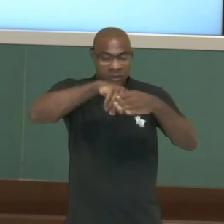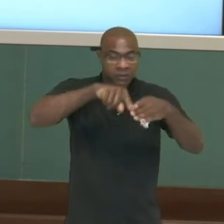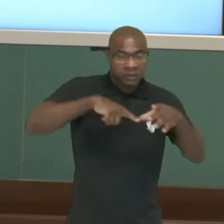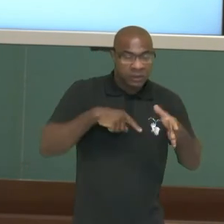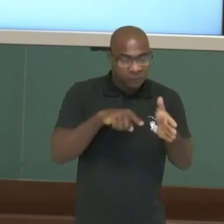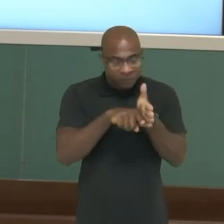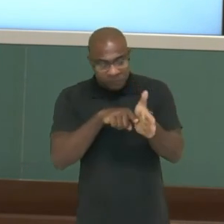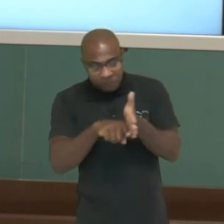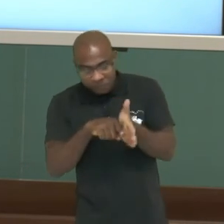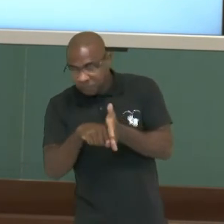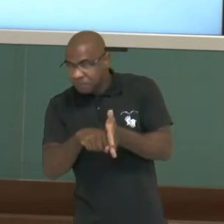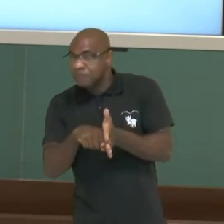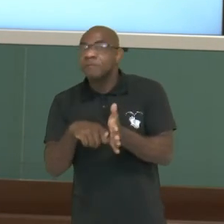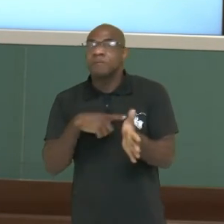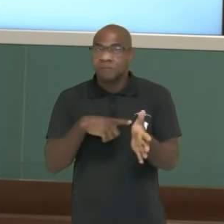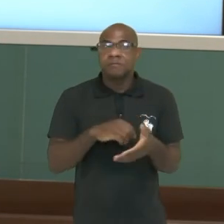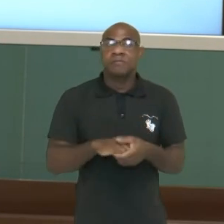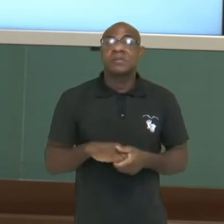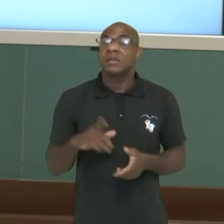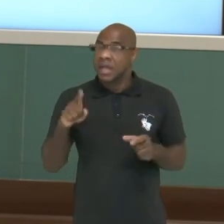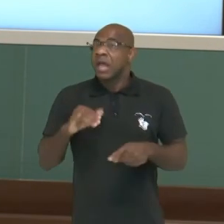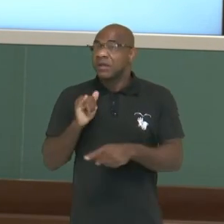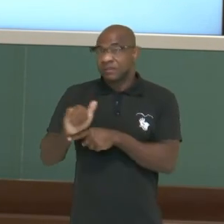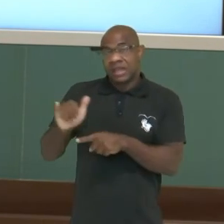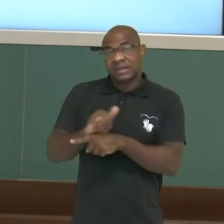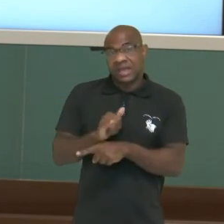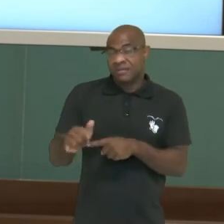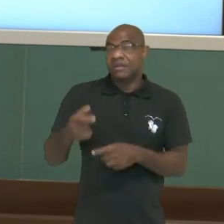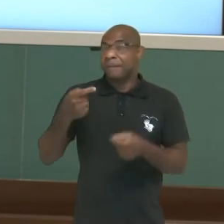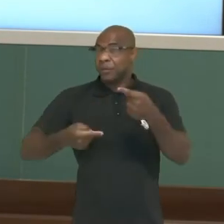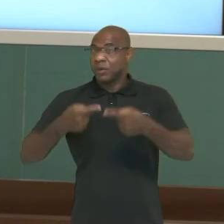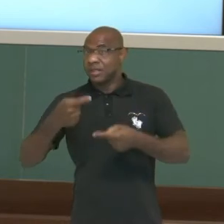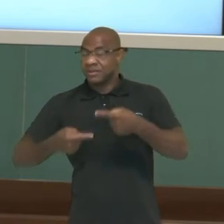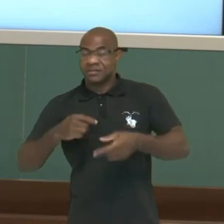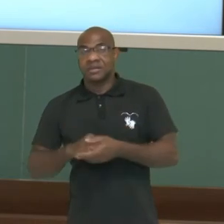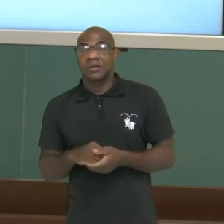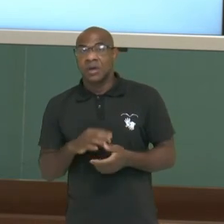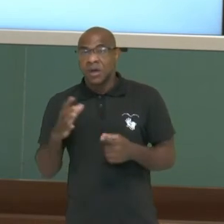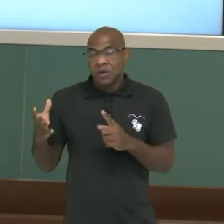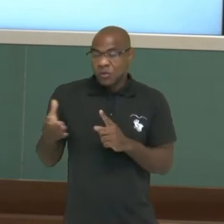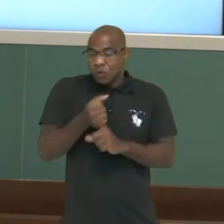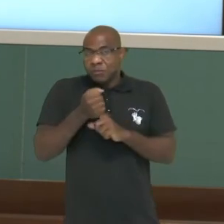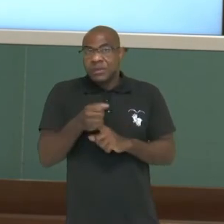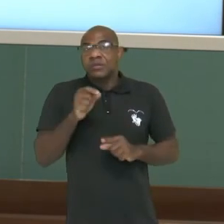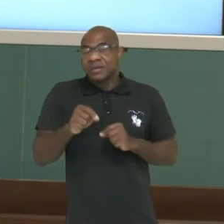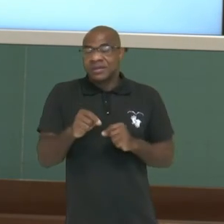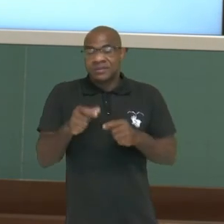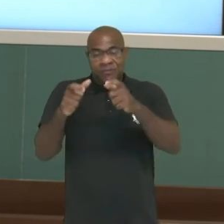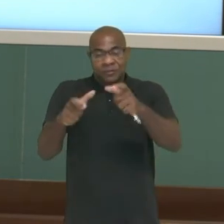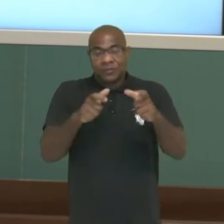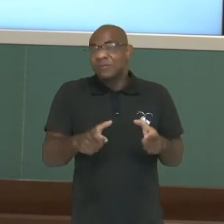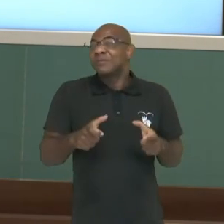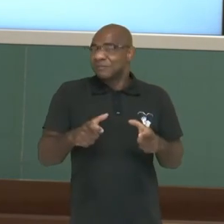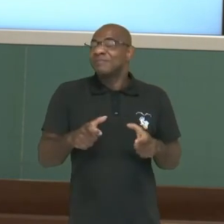questão de estratégia geopolítica, ok? Ou seja, de domínio de regiões do